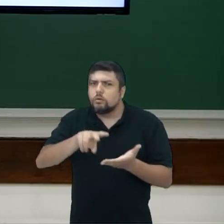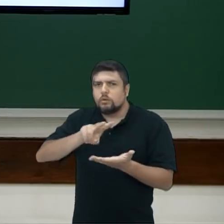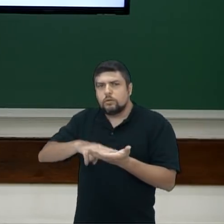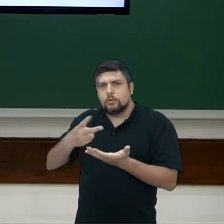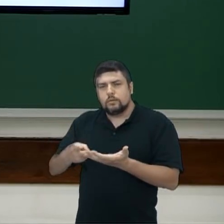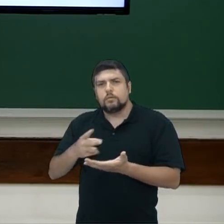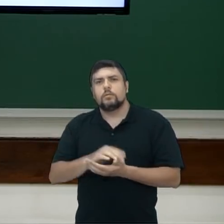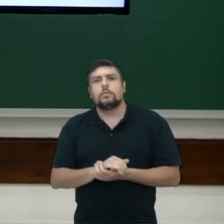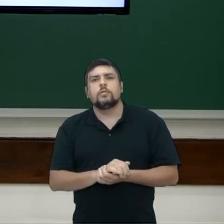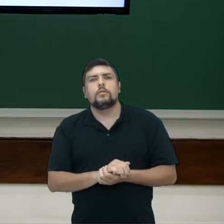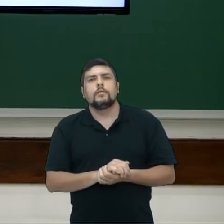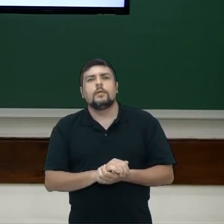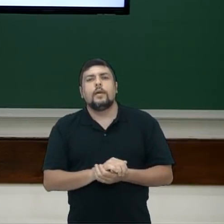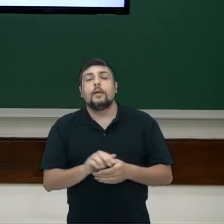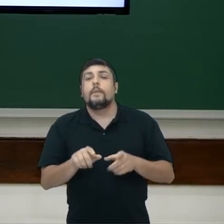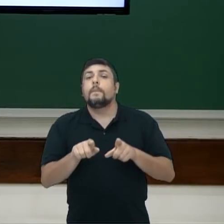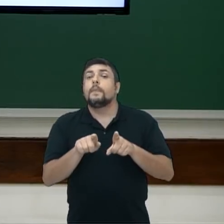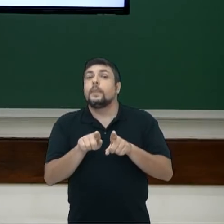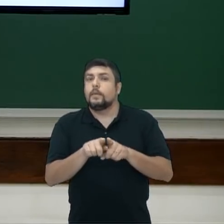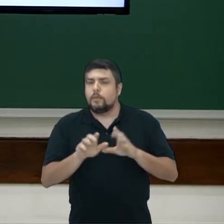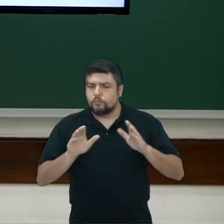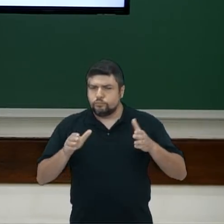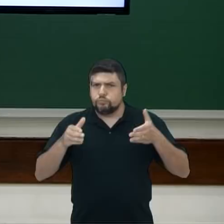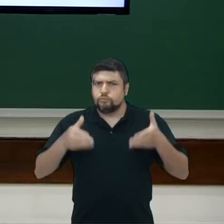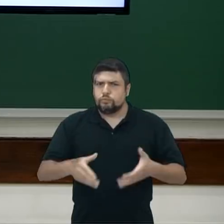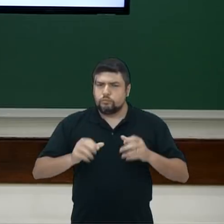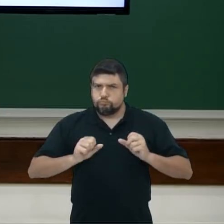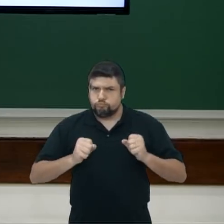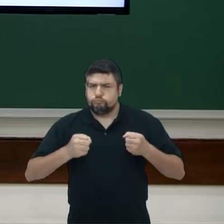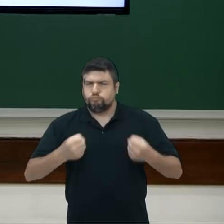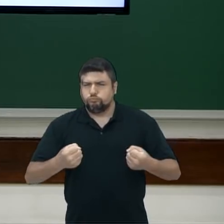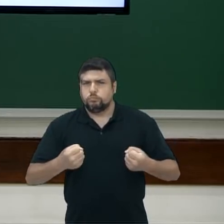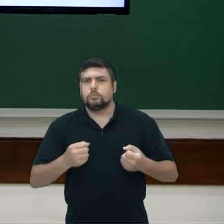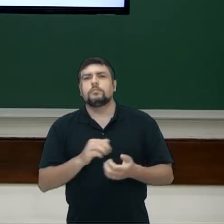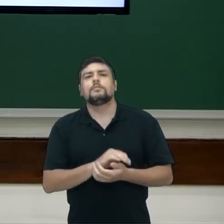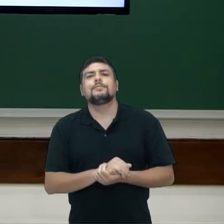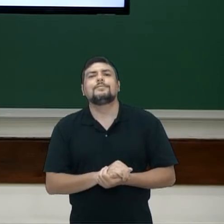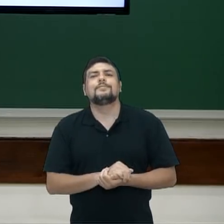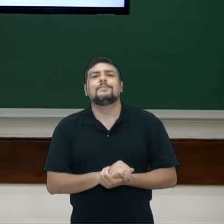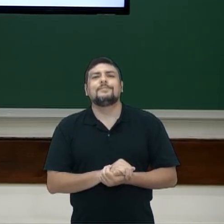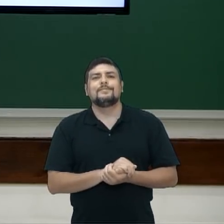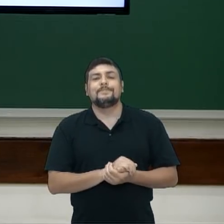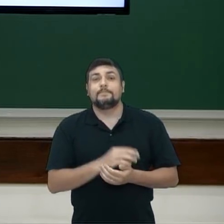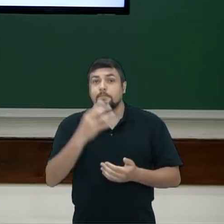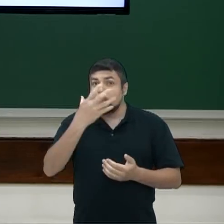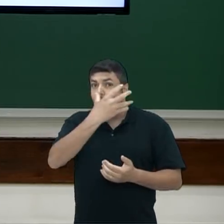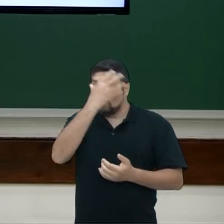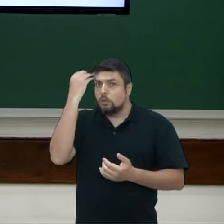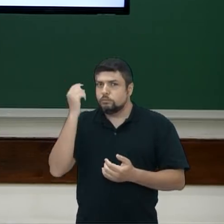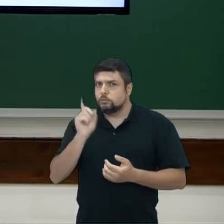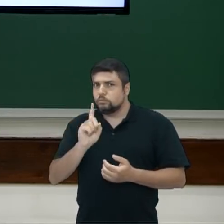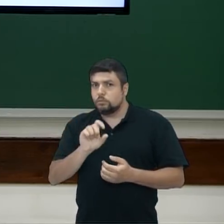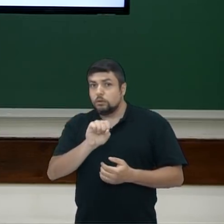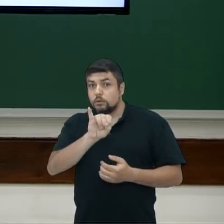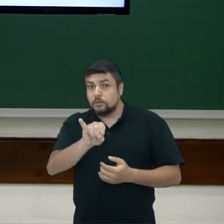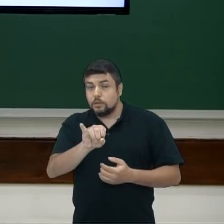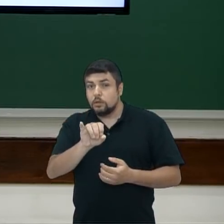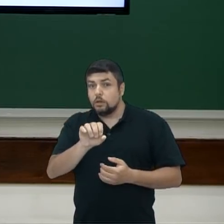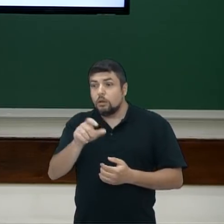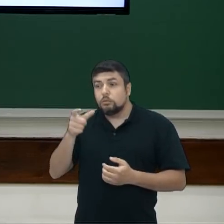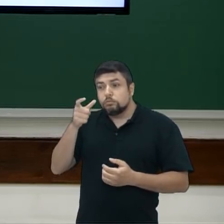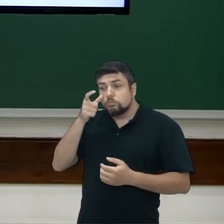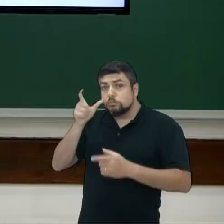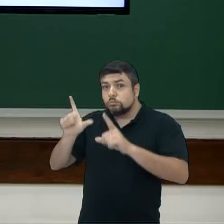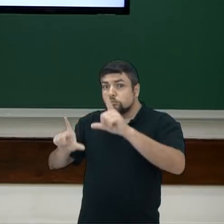interessante e sempre foco e determinação, beleza? Não esqueça que, se você estiver assistindo as aulas pela televisão, não esquece